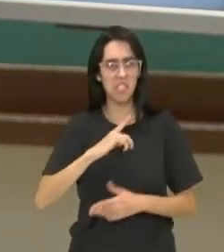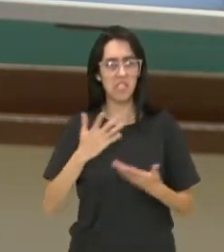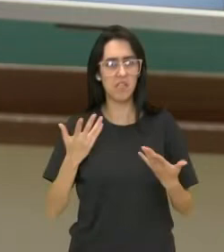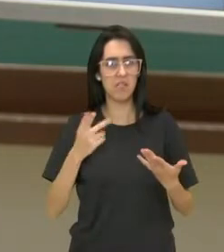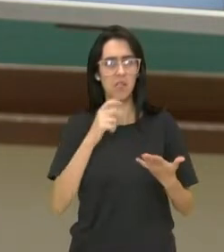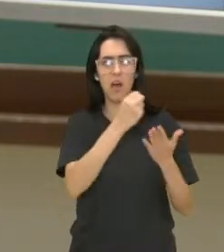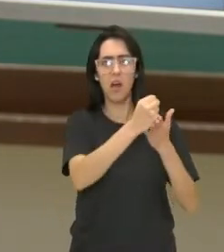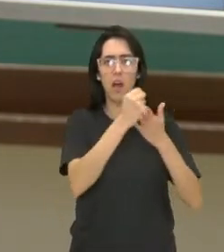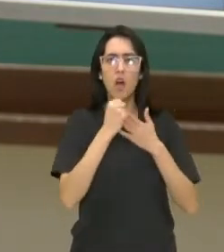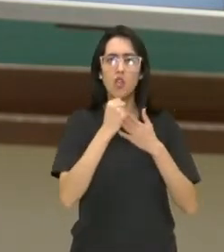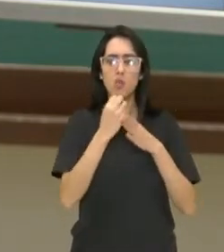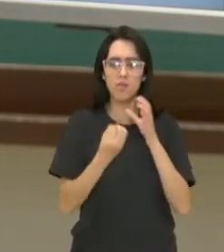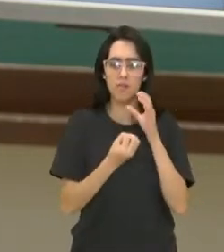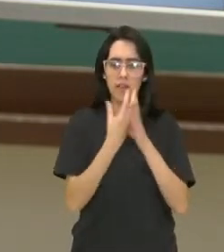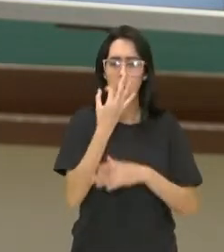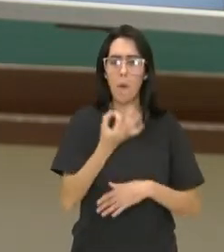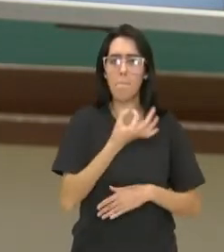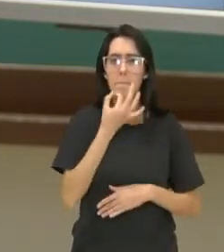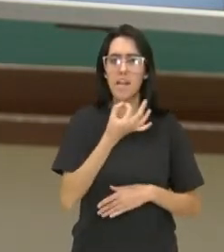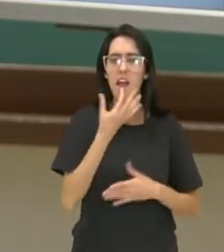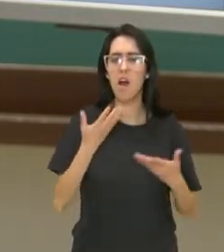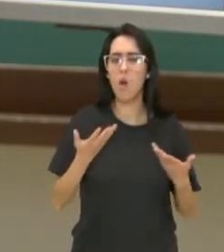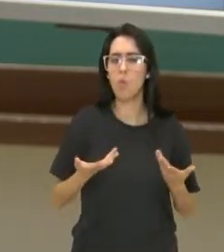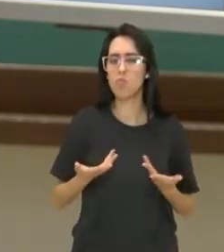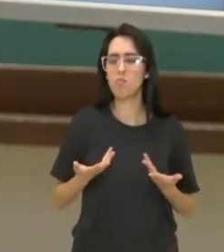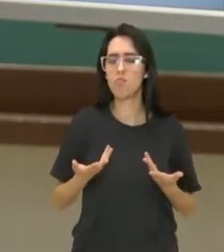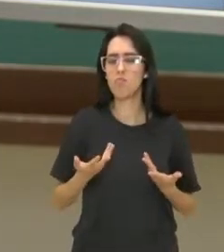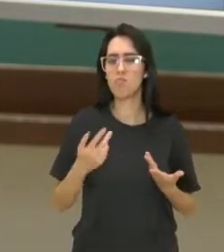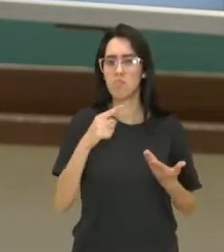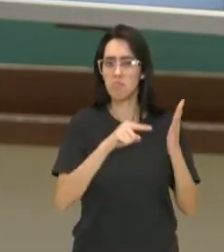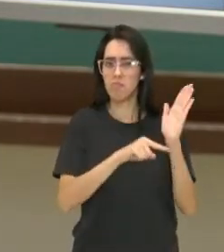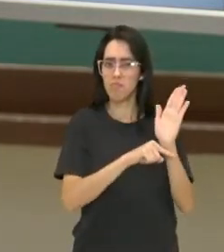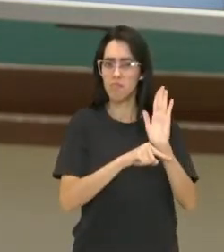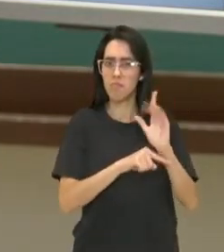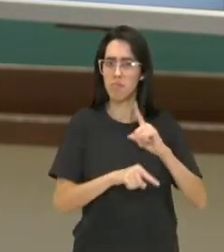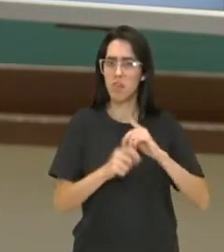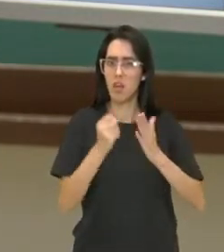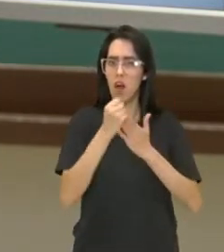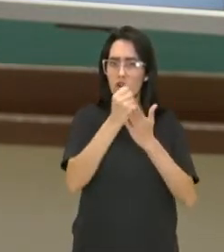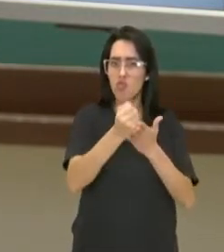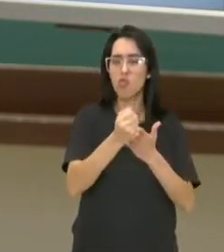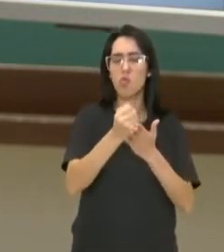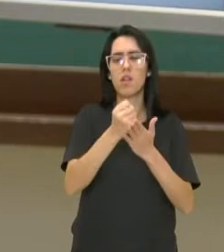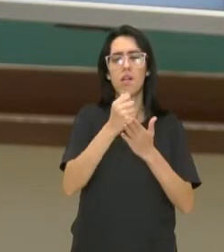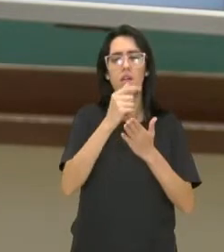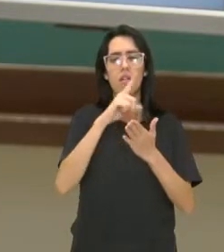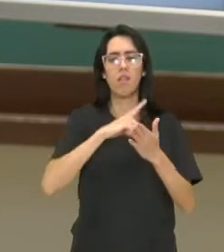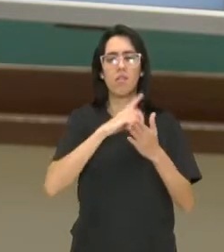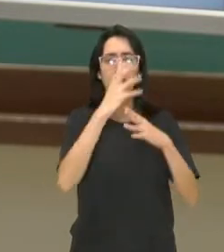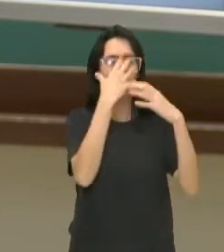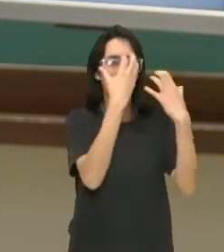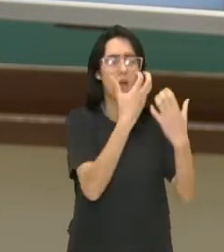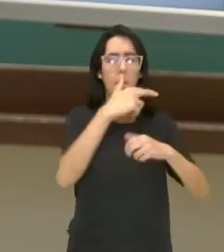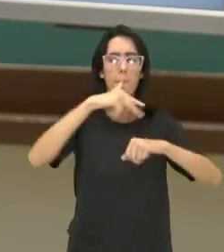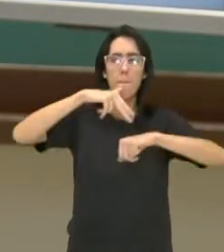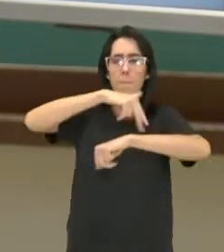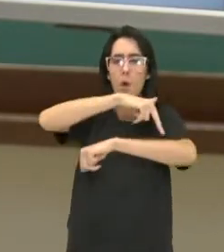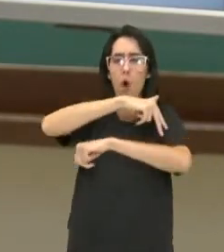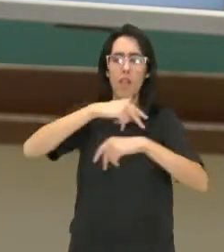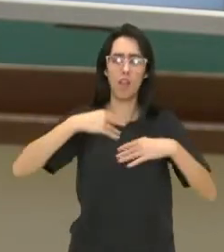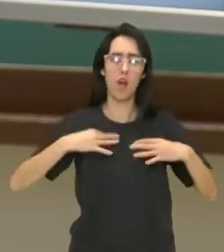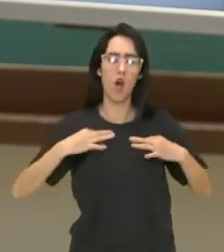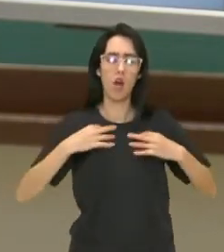formadores de opinião que influencia também em tendências e modas Já pensaram sobre isso